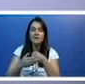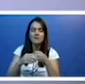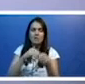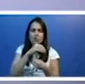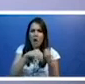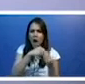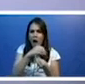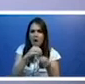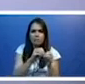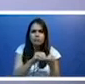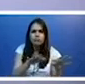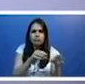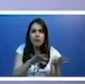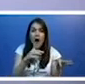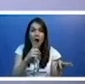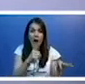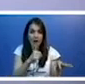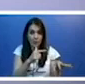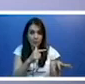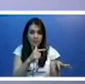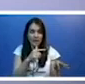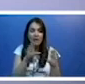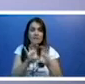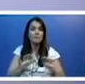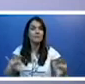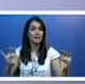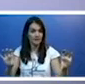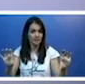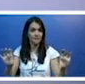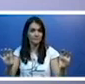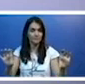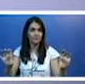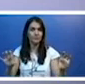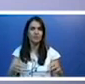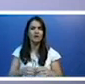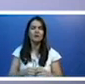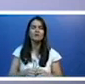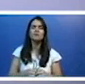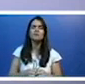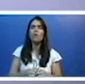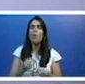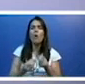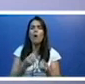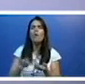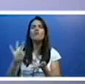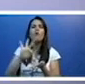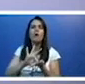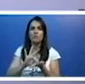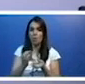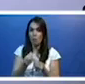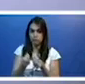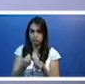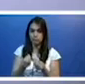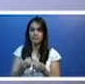ser representada, né, pela sua separação do grupo OH-. Então, a fórmula ela é representada assim. A gente tem que representar